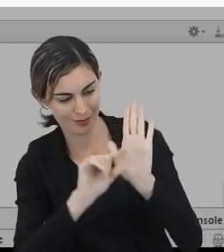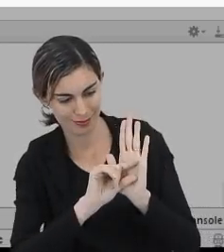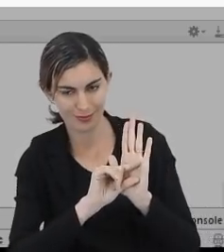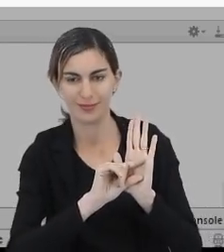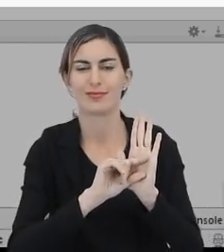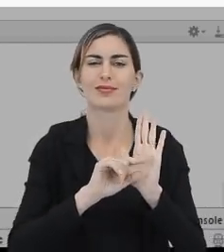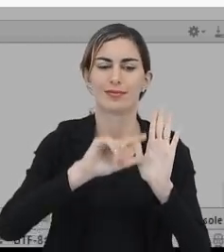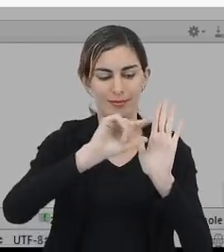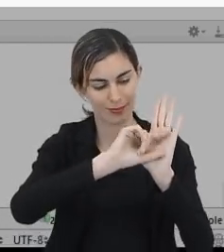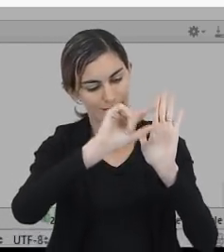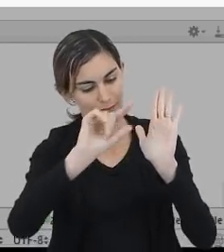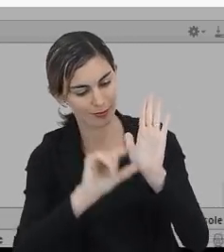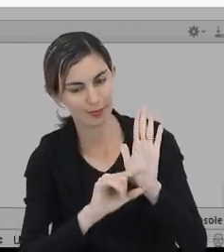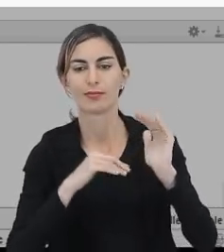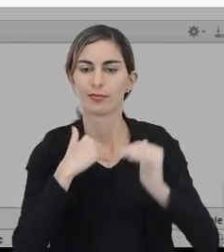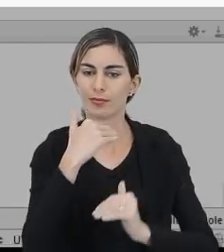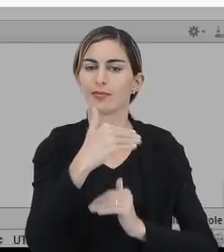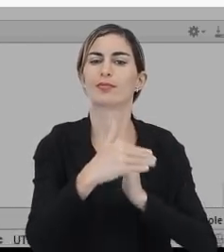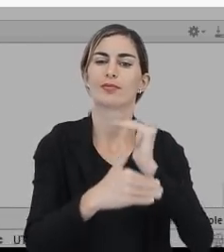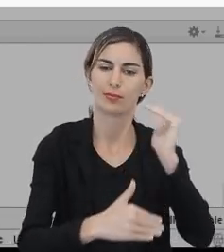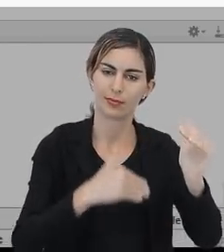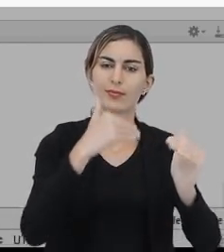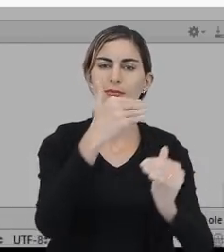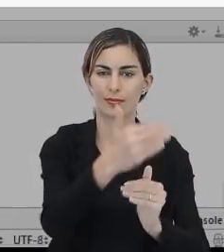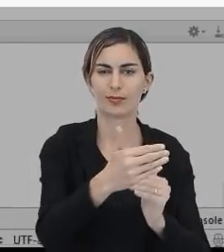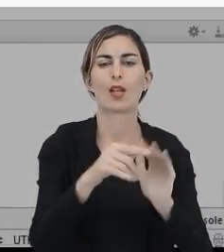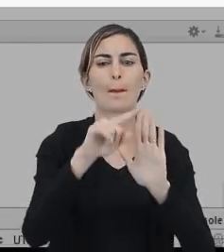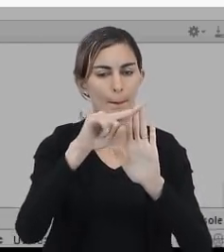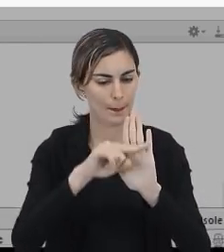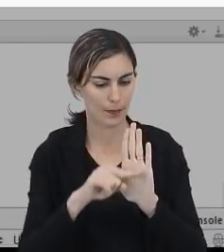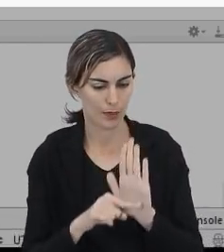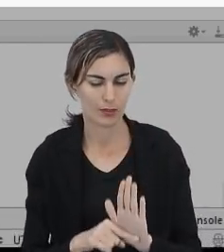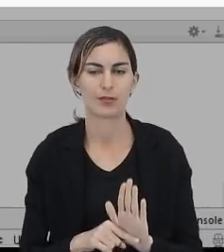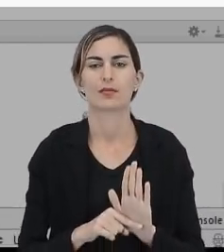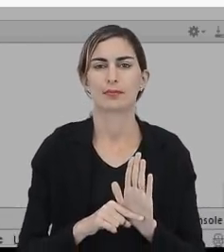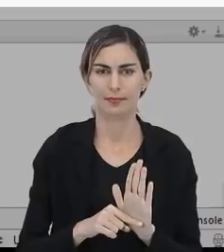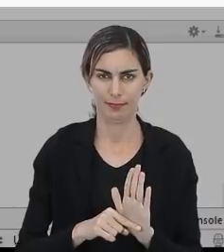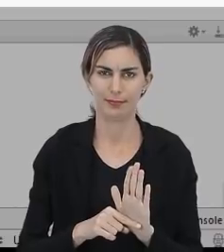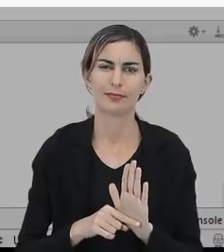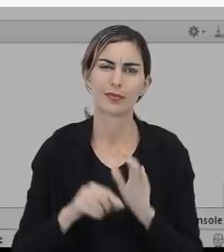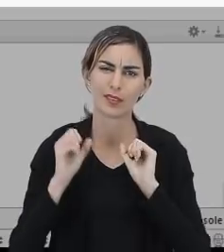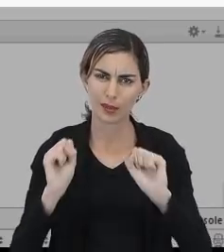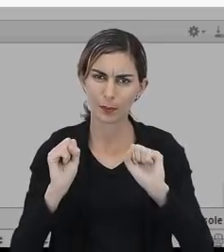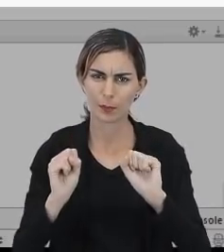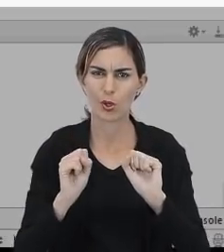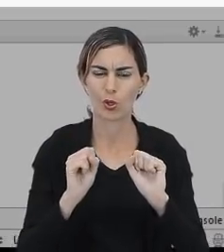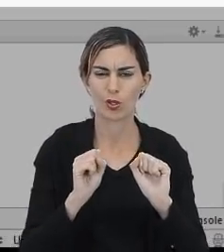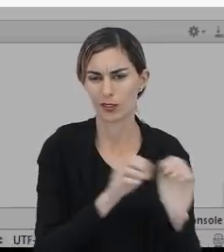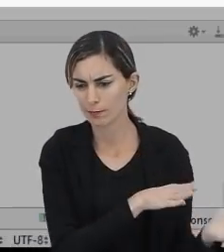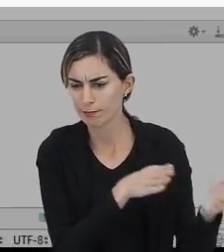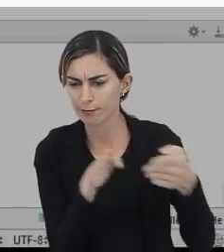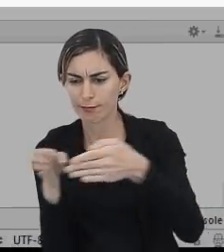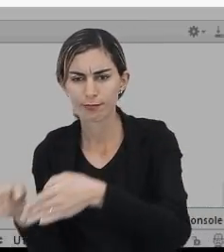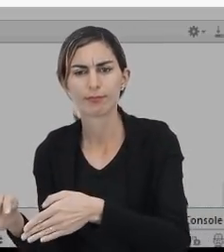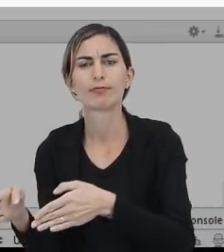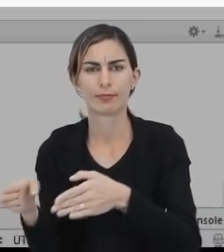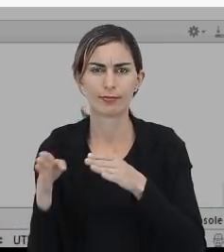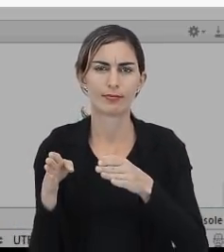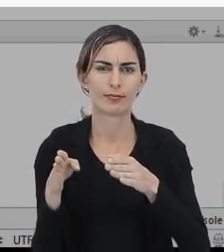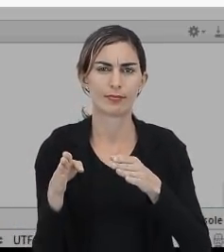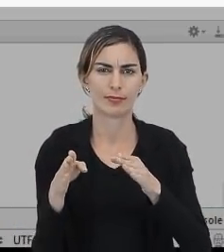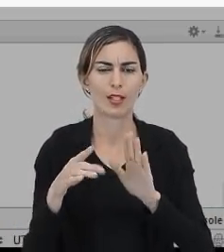uma. Isso daí é o fluxo de execução da programação. Podemos desviar